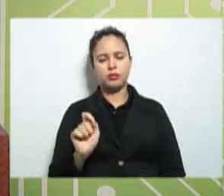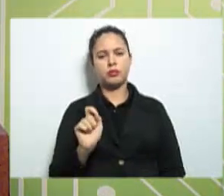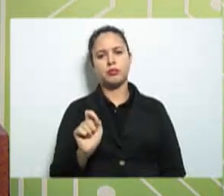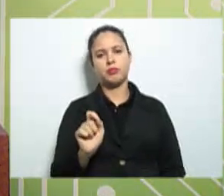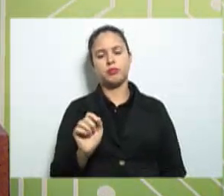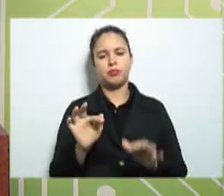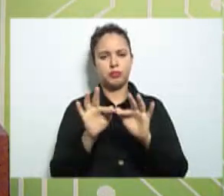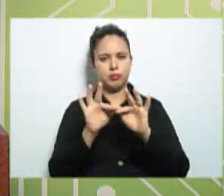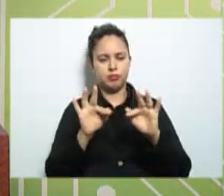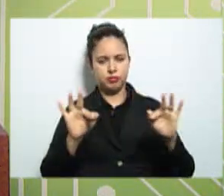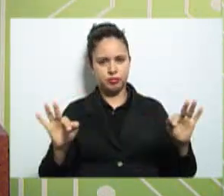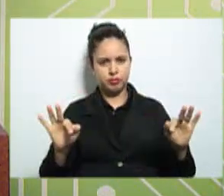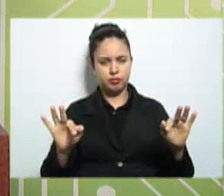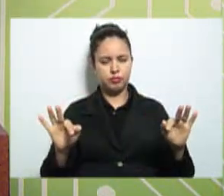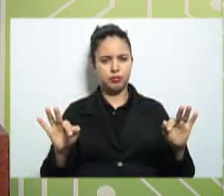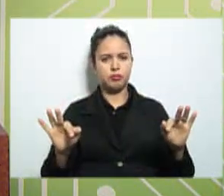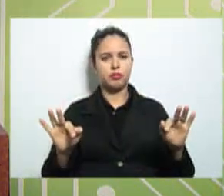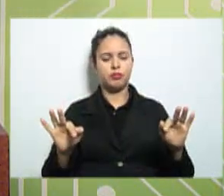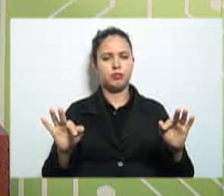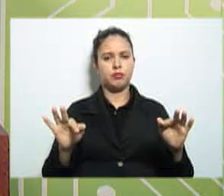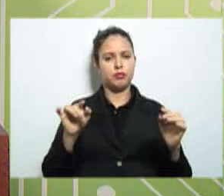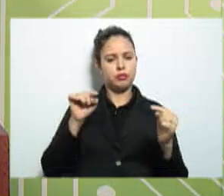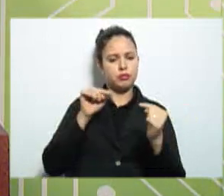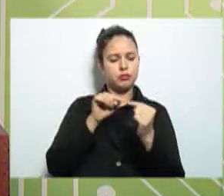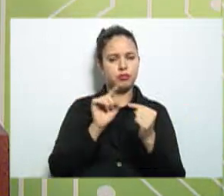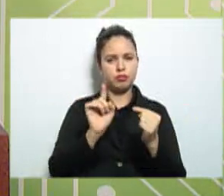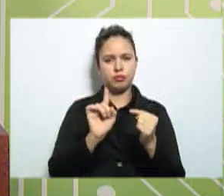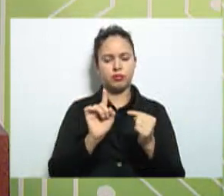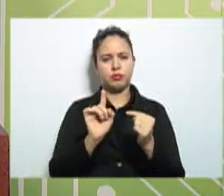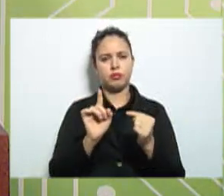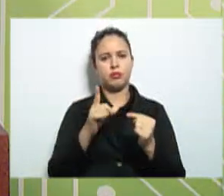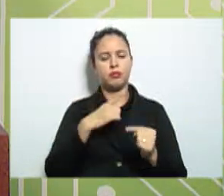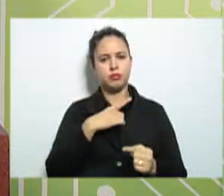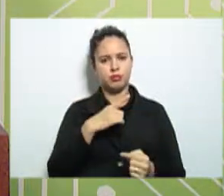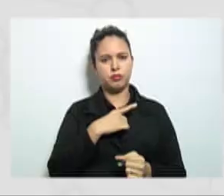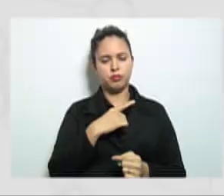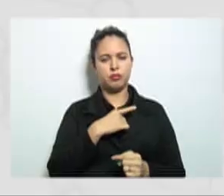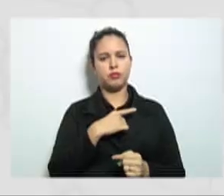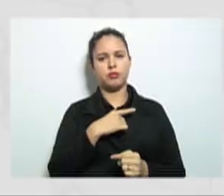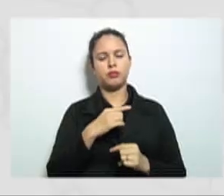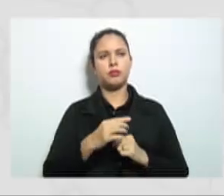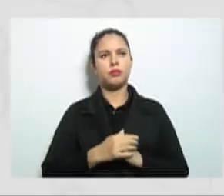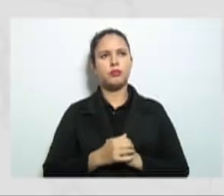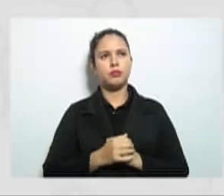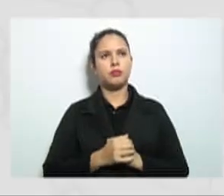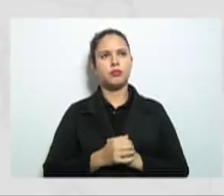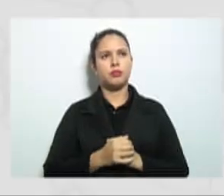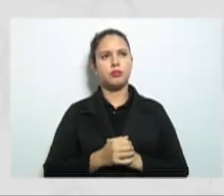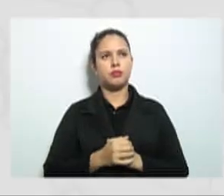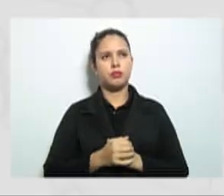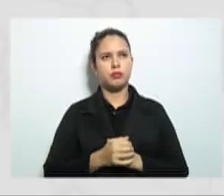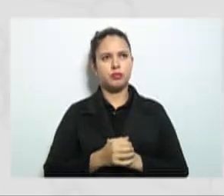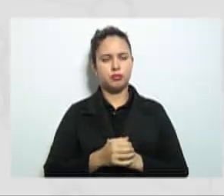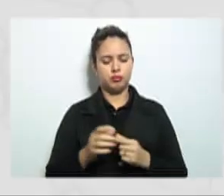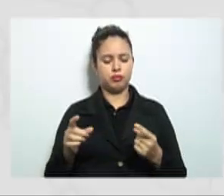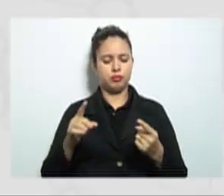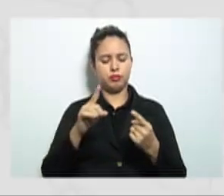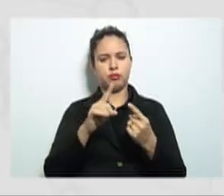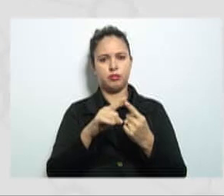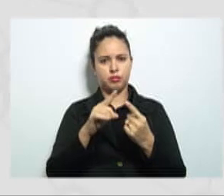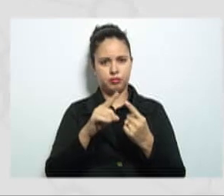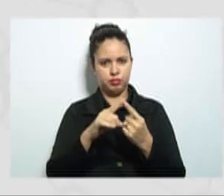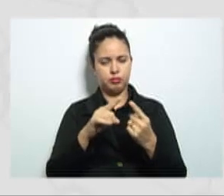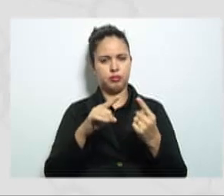estima e consideração, que não é adequado. Só existem 2 fechos adequados, não é, professora? Sim, são os fechos